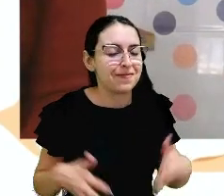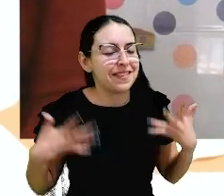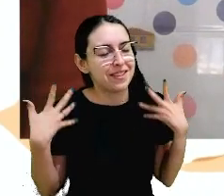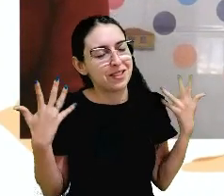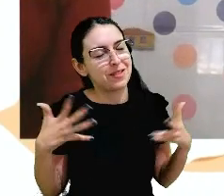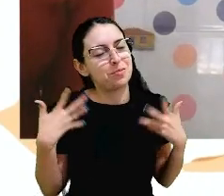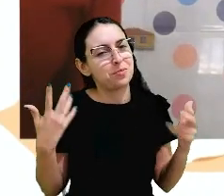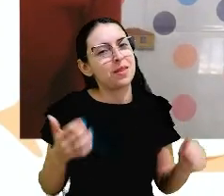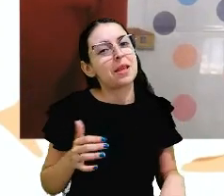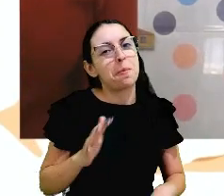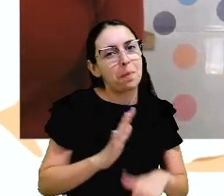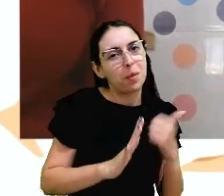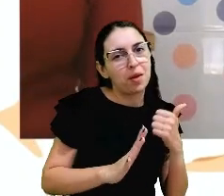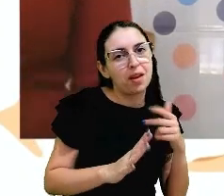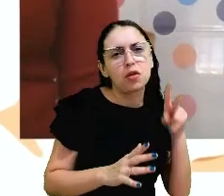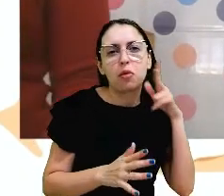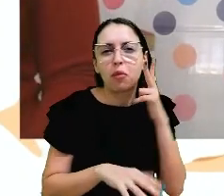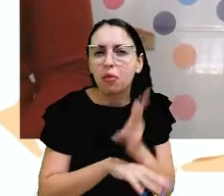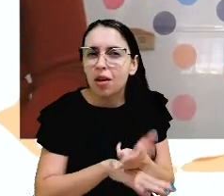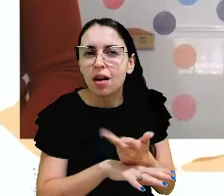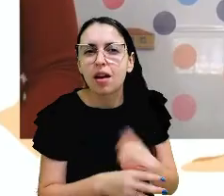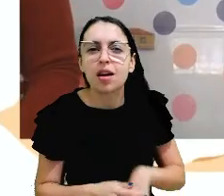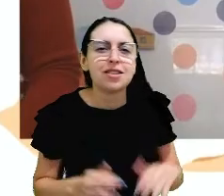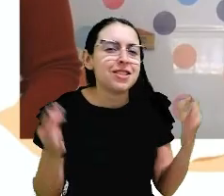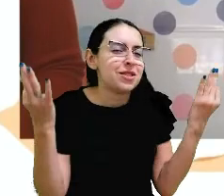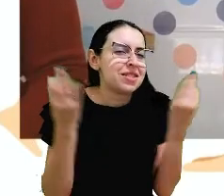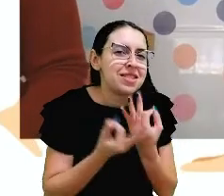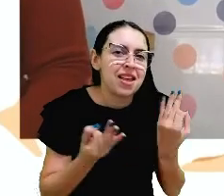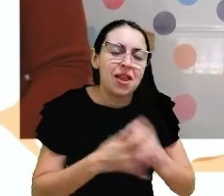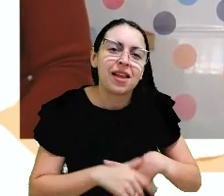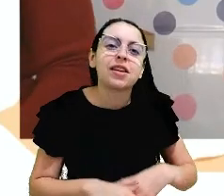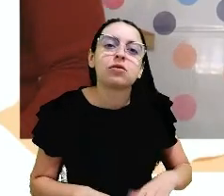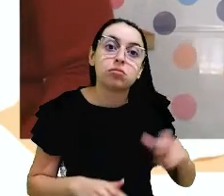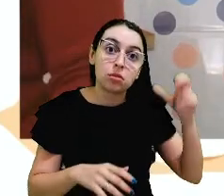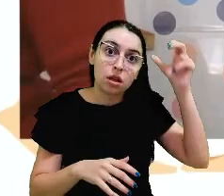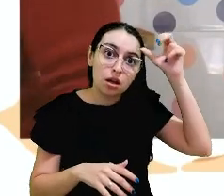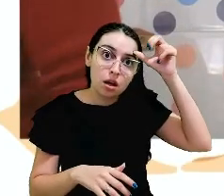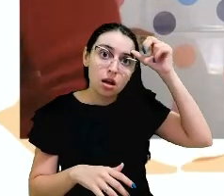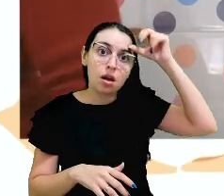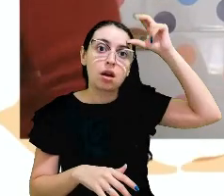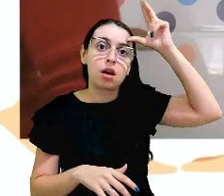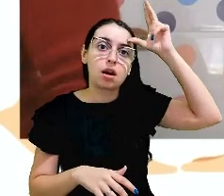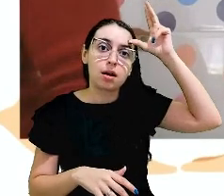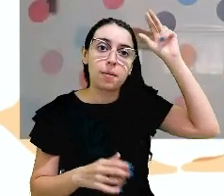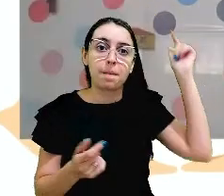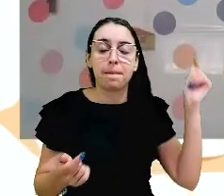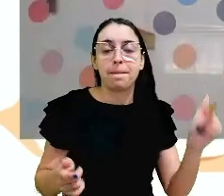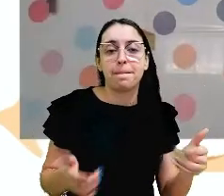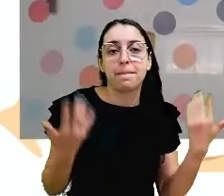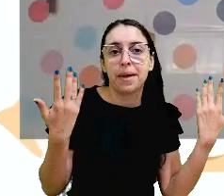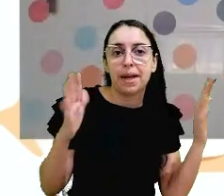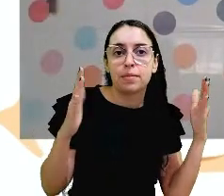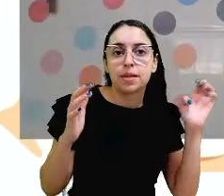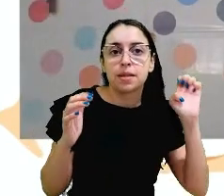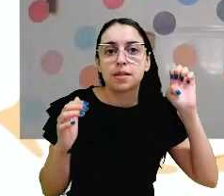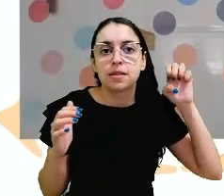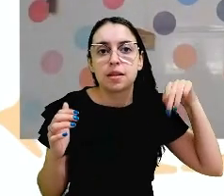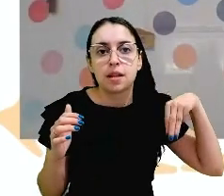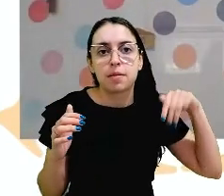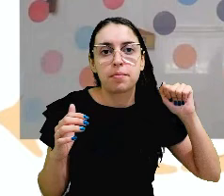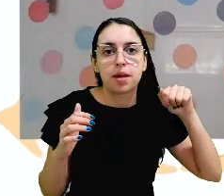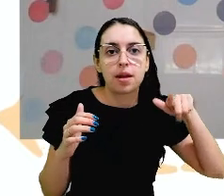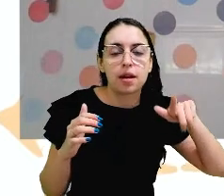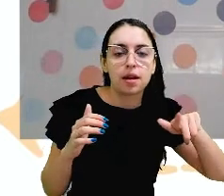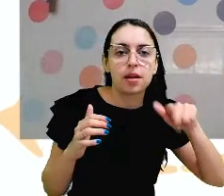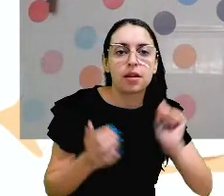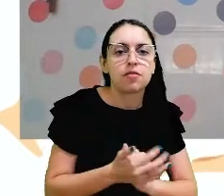assisti os outros dias, e foi maravilhoso, foi enriquecedor. Parabenizo a EMAG, que tem feito muitos eventos, né,